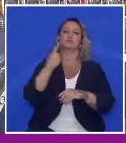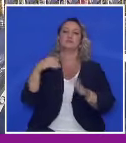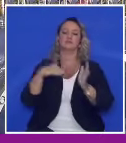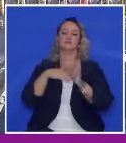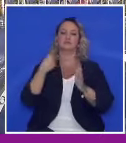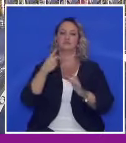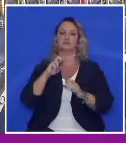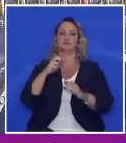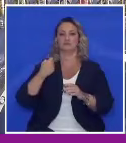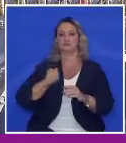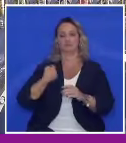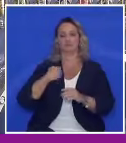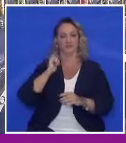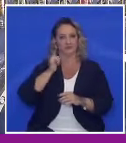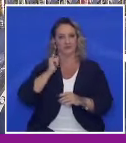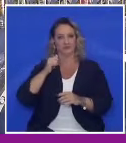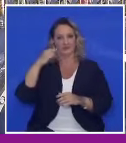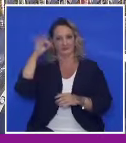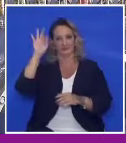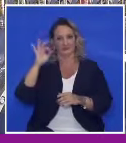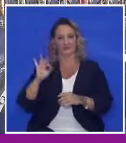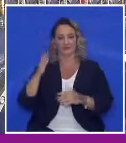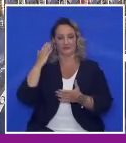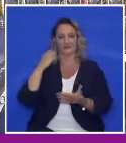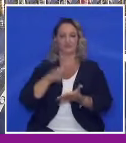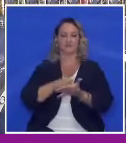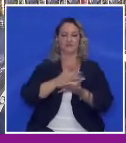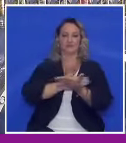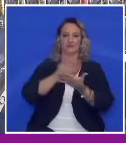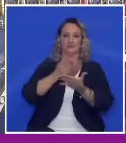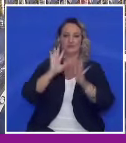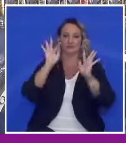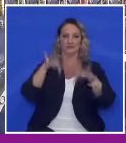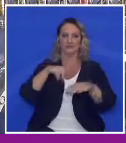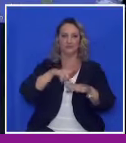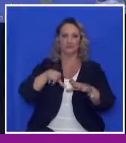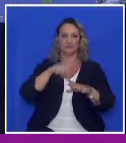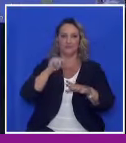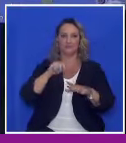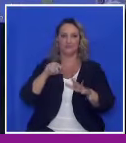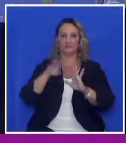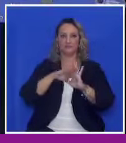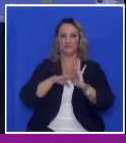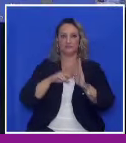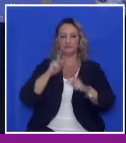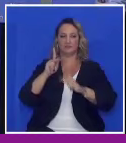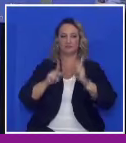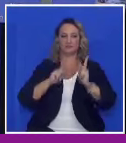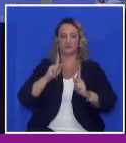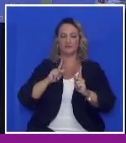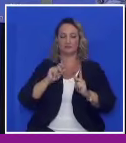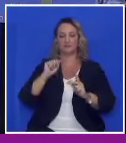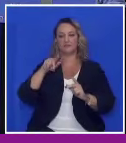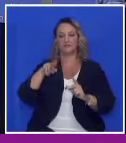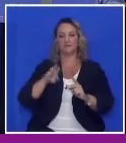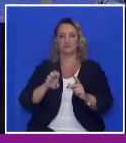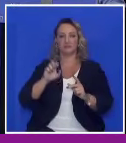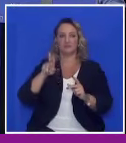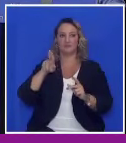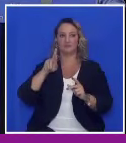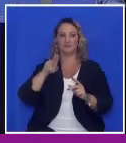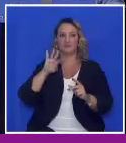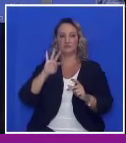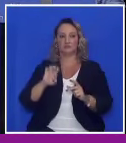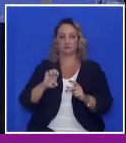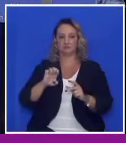15 números. Lembre-se de conferir a sua aposta do início ao fim do sorteio. As auditoras populares, a Aline Cristina e a Ruth